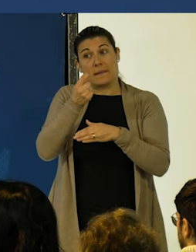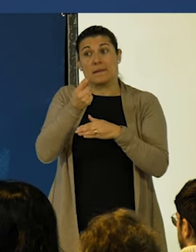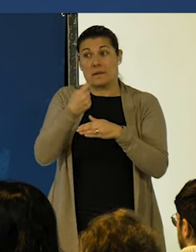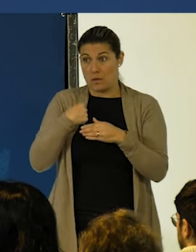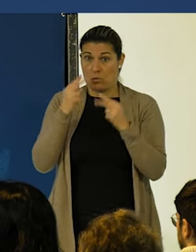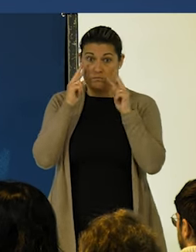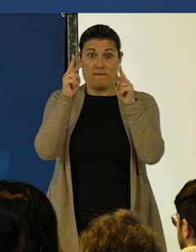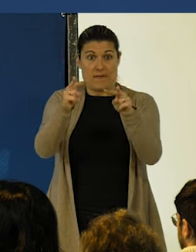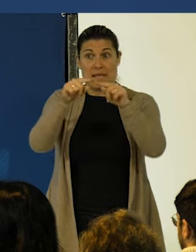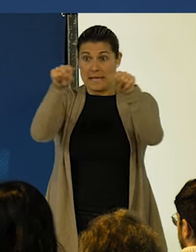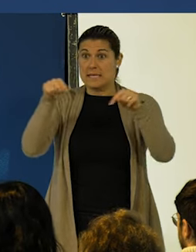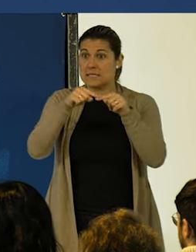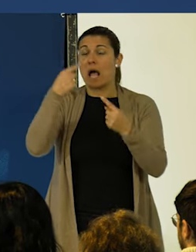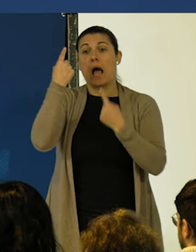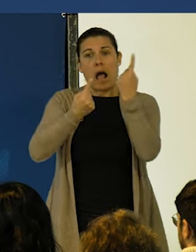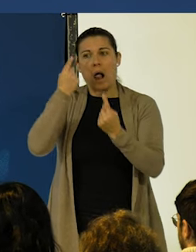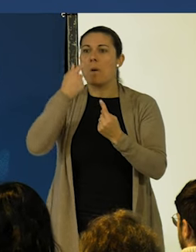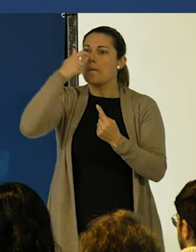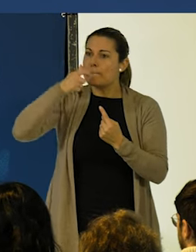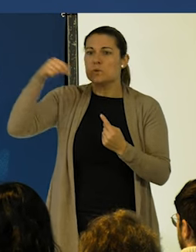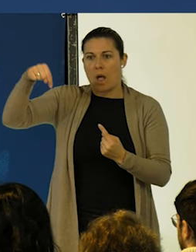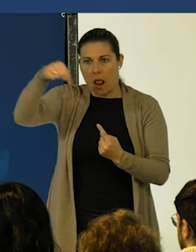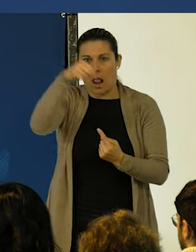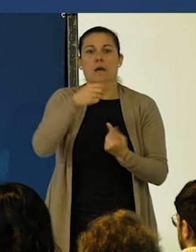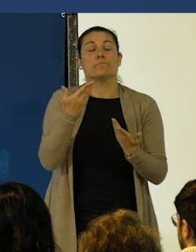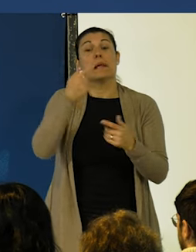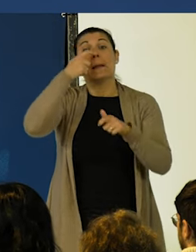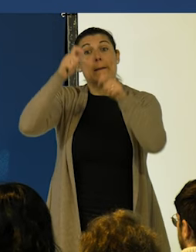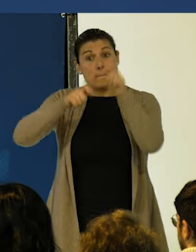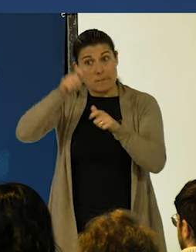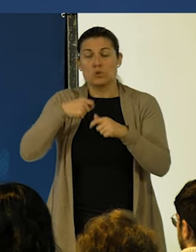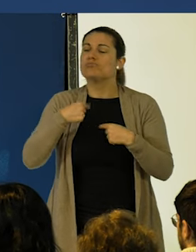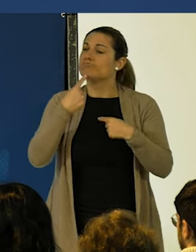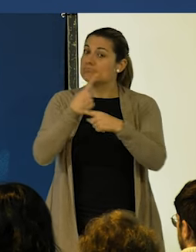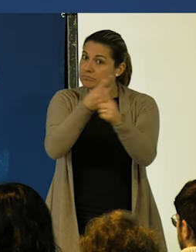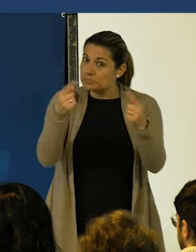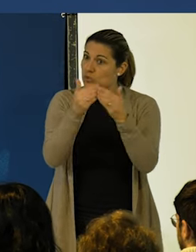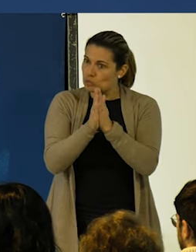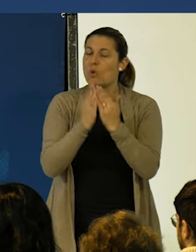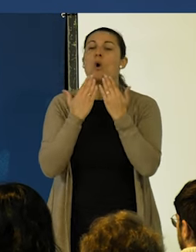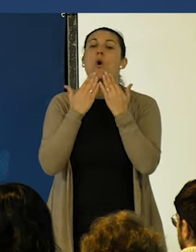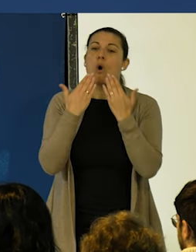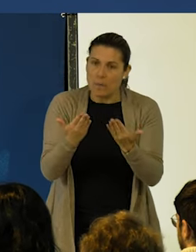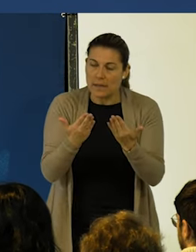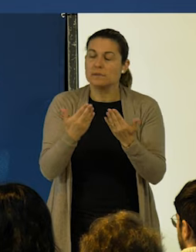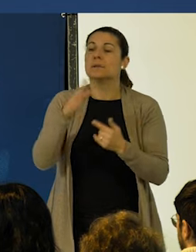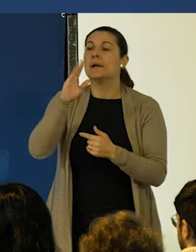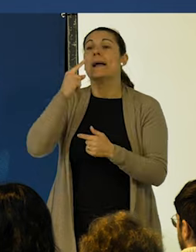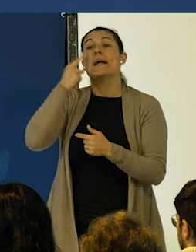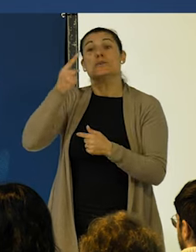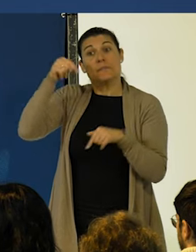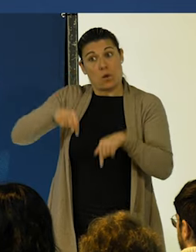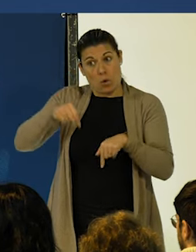vejo nesta sala algumas dessas pessoas. A todas digo obrigada e especialmente